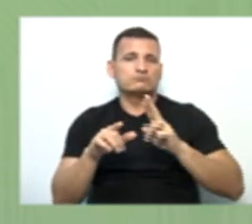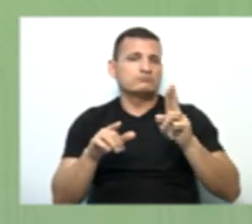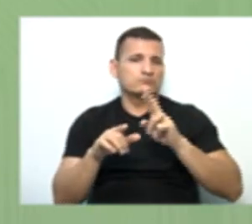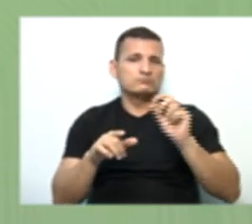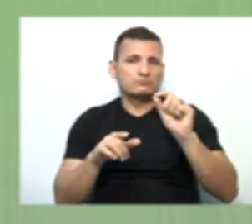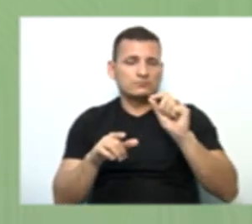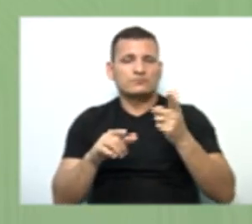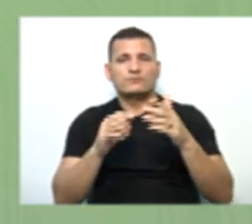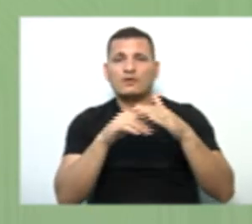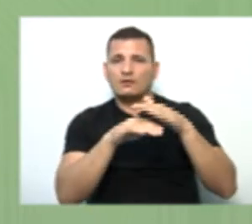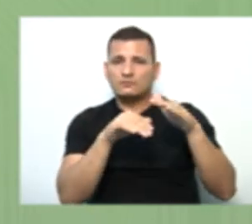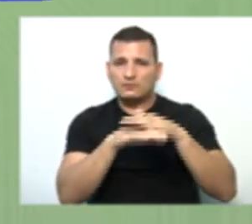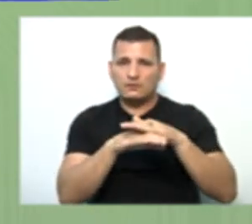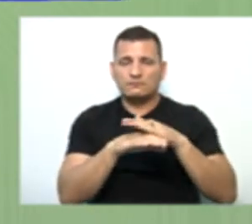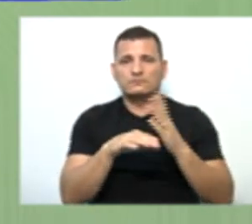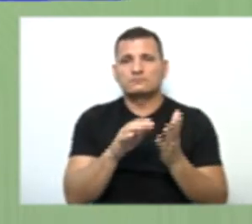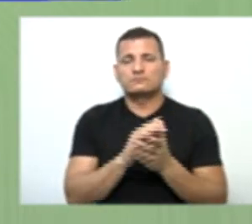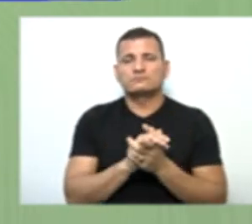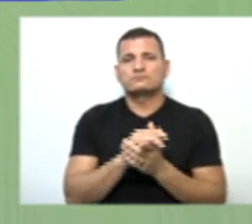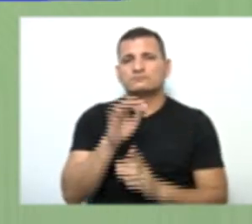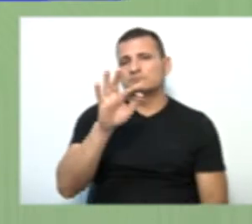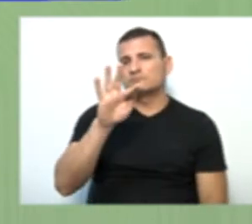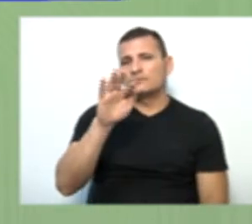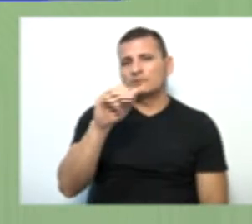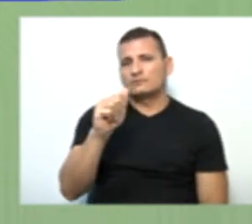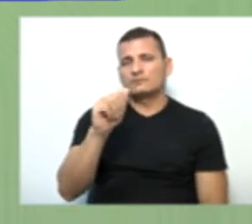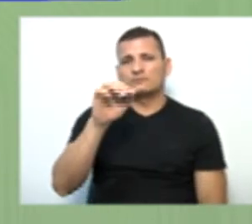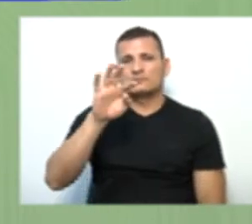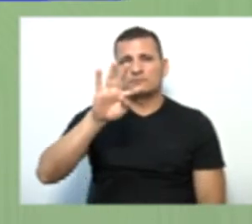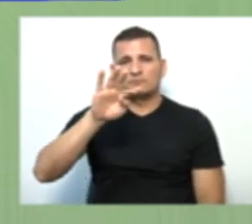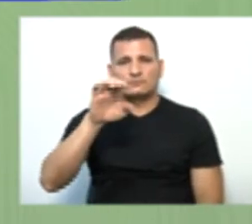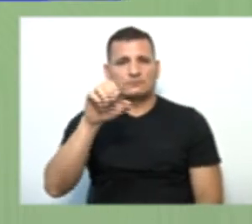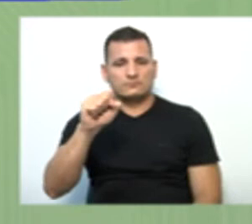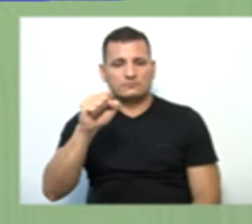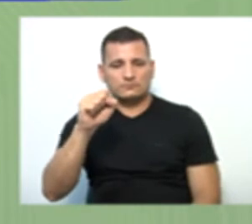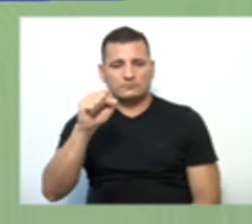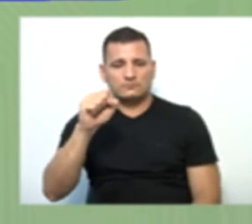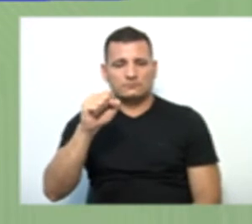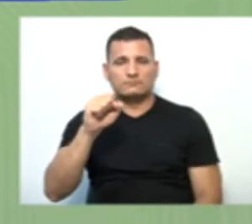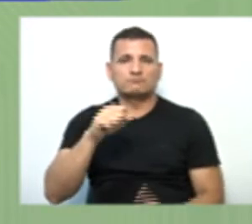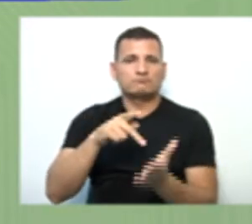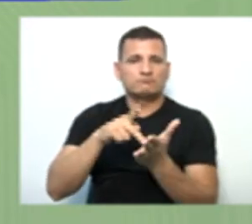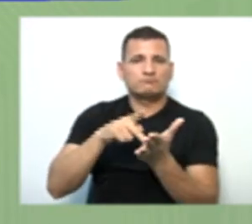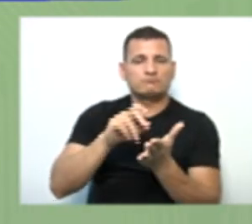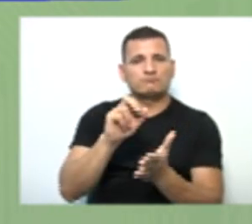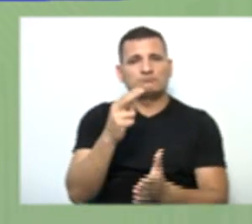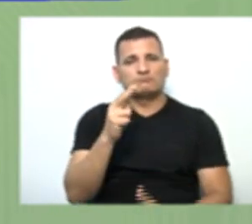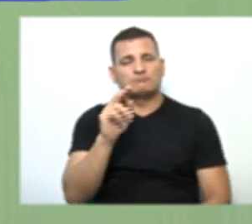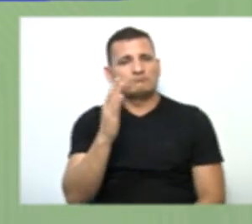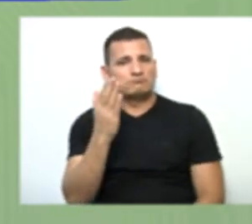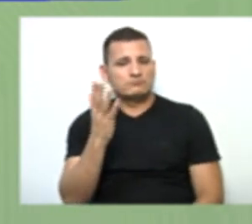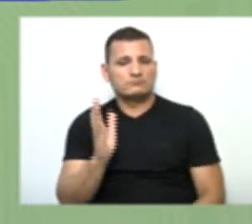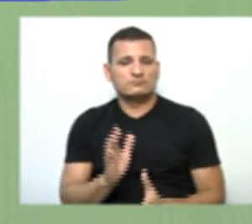conta reserva de assistência social, educacional e social. Verdadeiro ou falsa, professora?